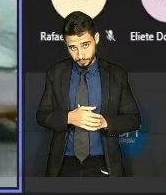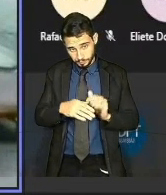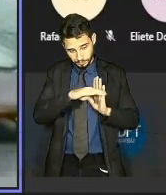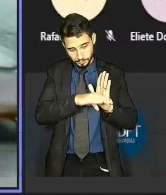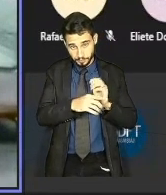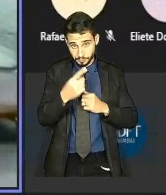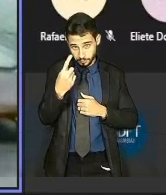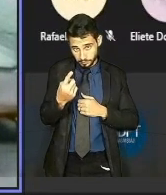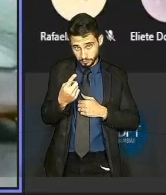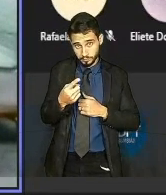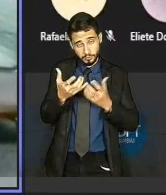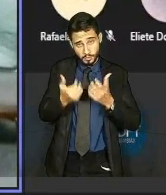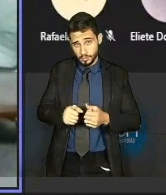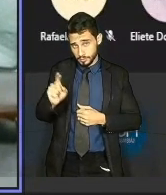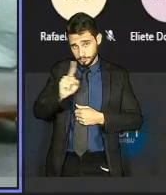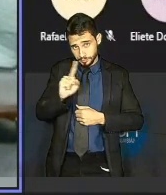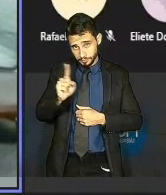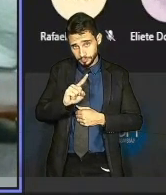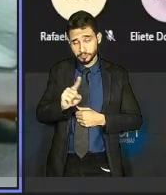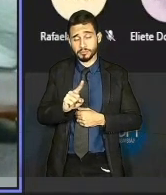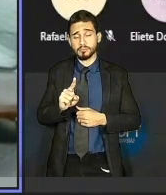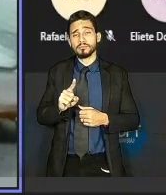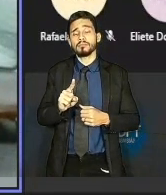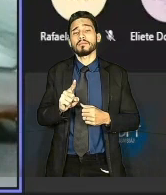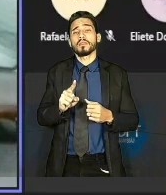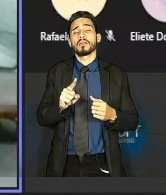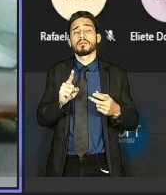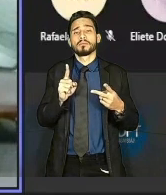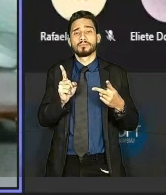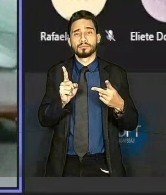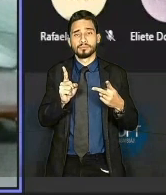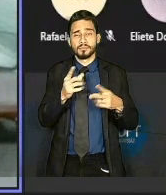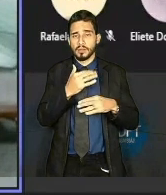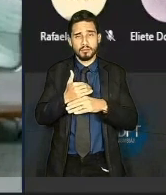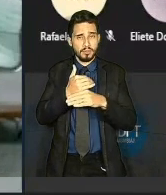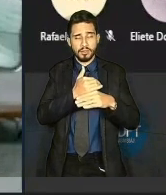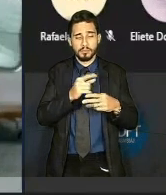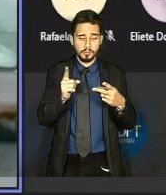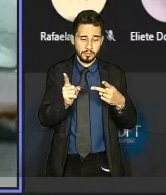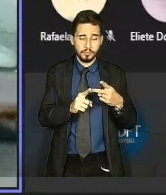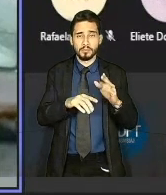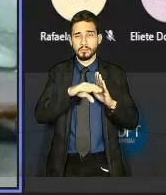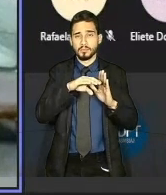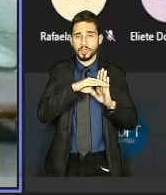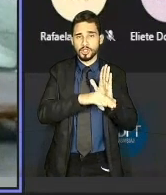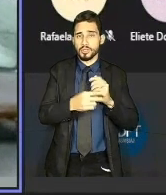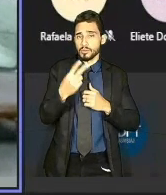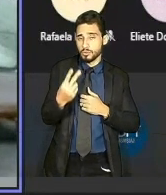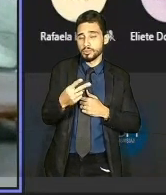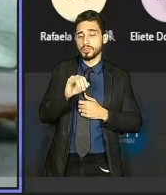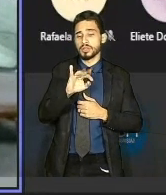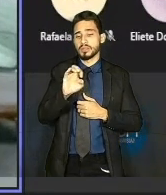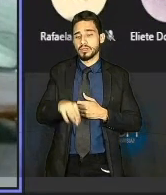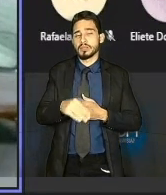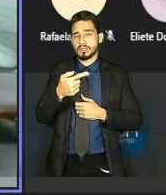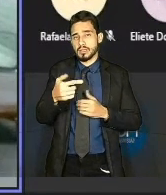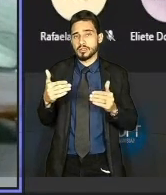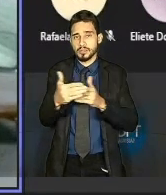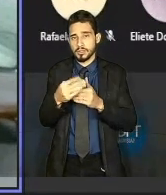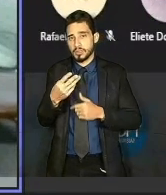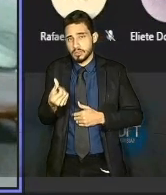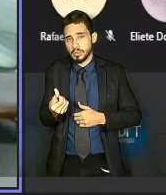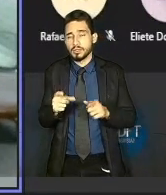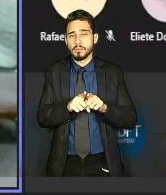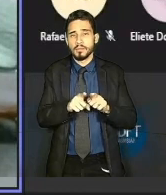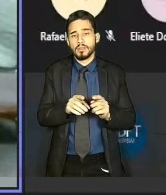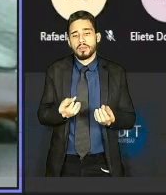Item 24, lista 1, negar provimento unânime. Lista 2, item